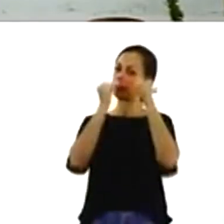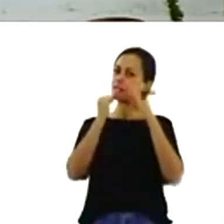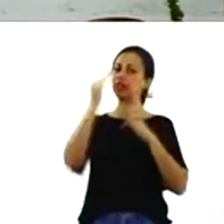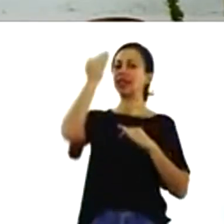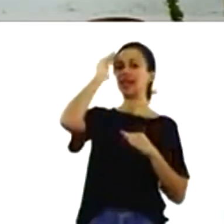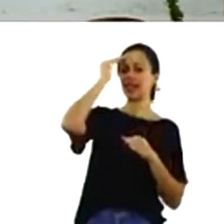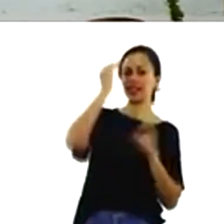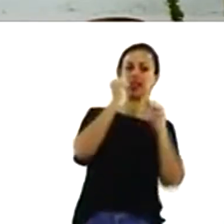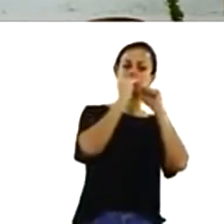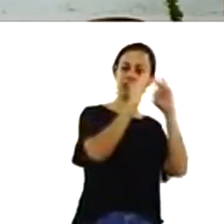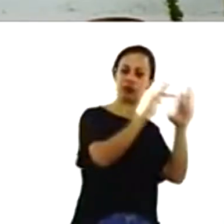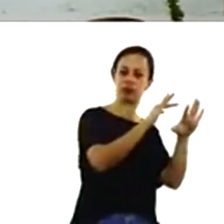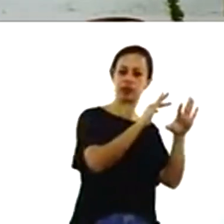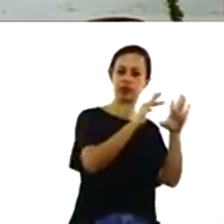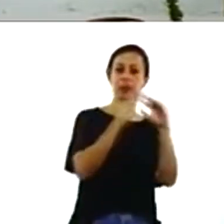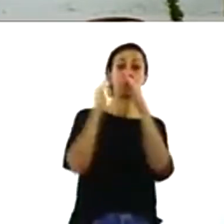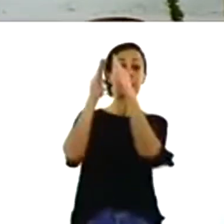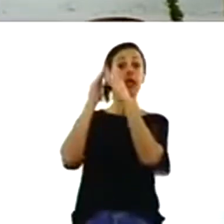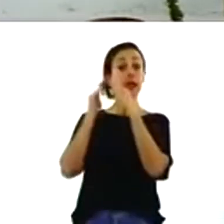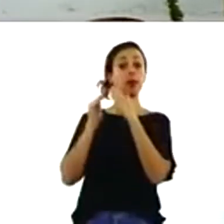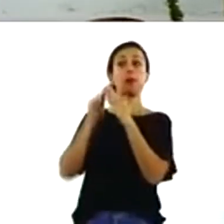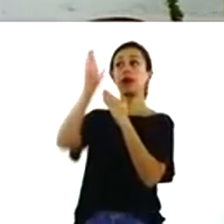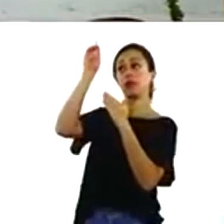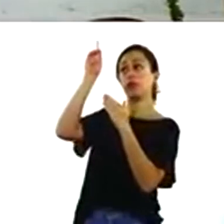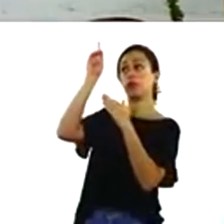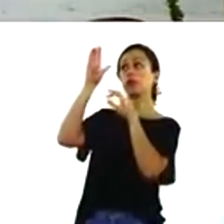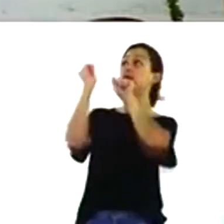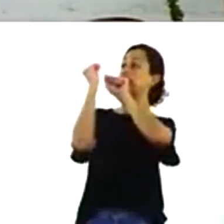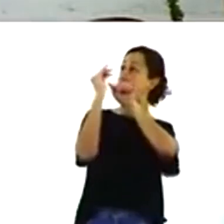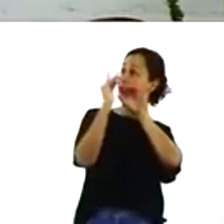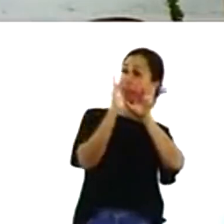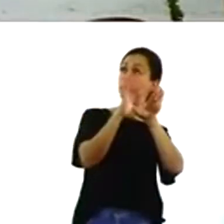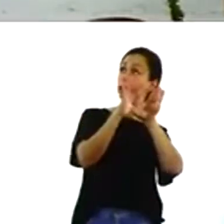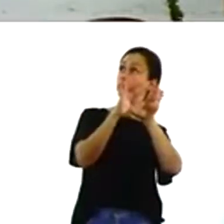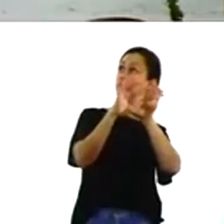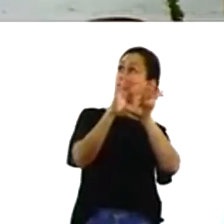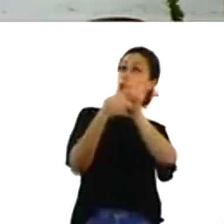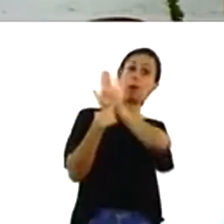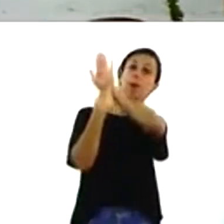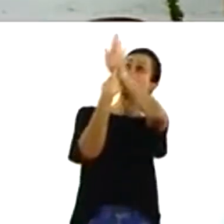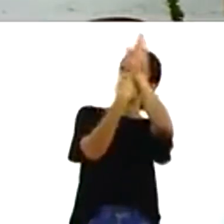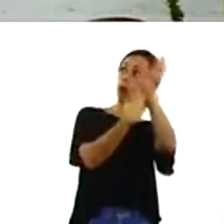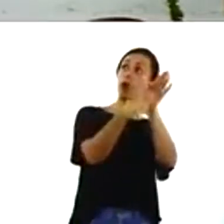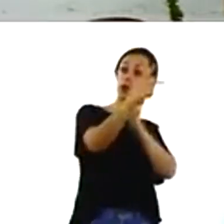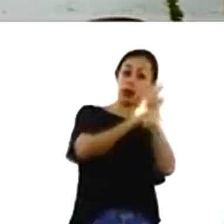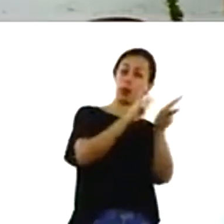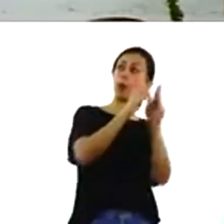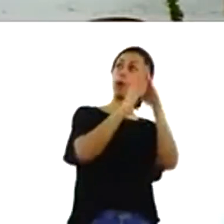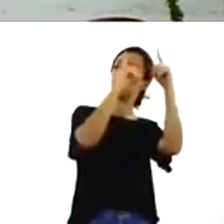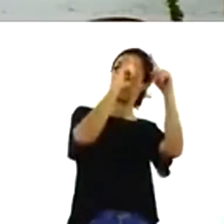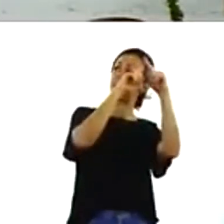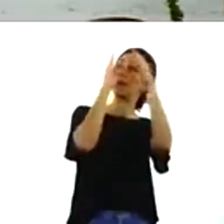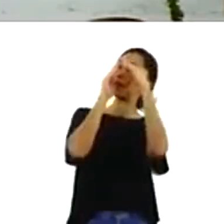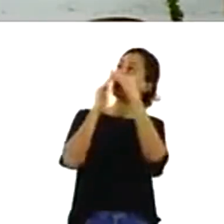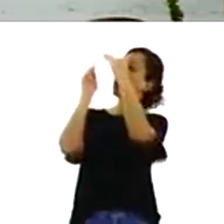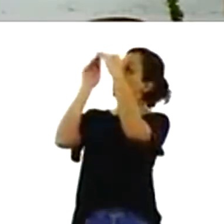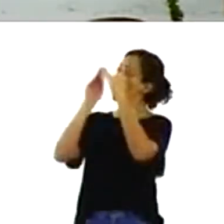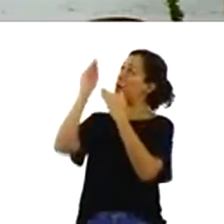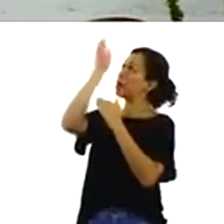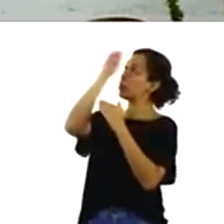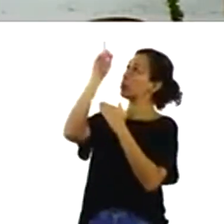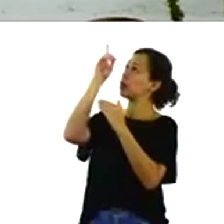iluminação. Iluminação. É muito bonito isso aqui. Ele quer que eles